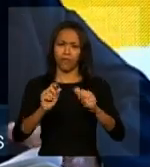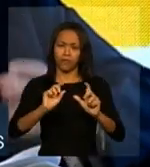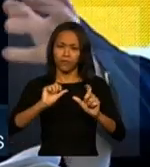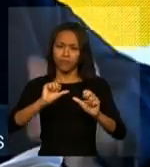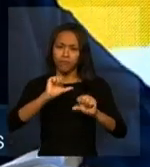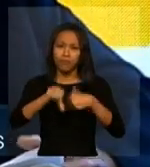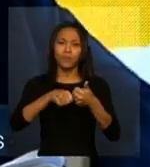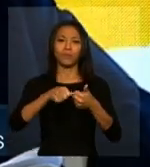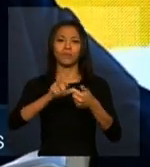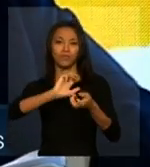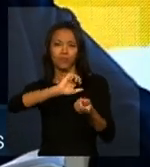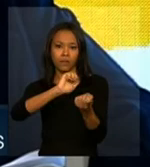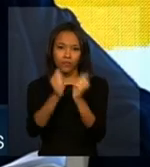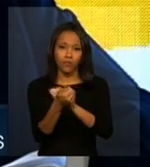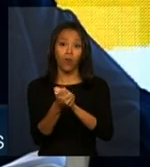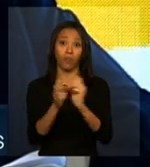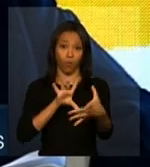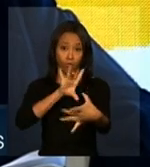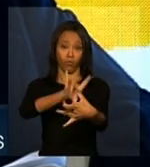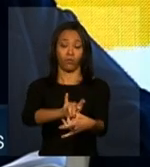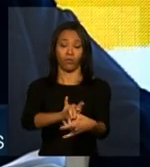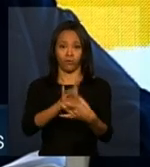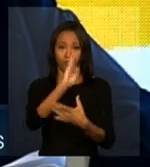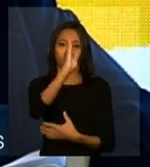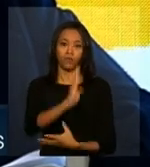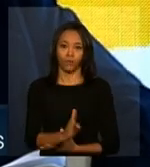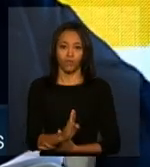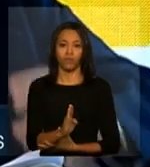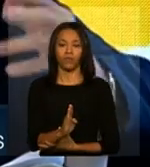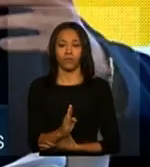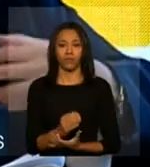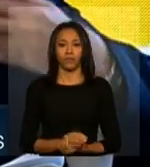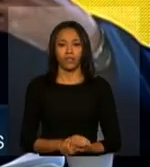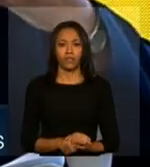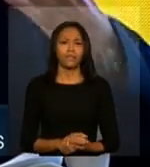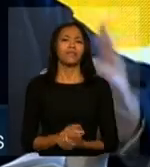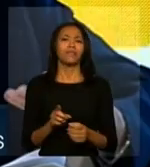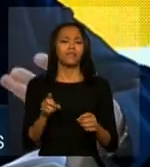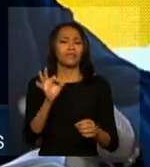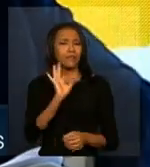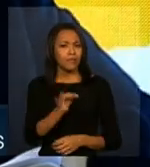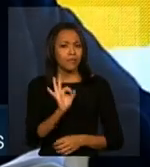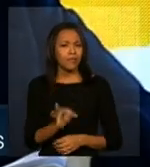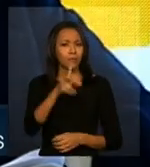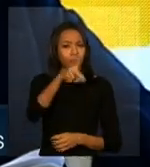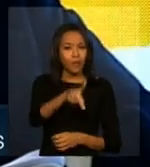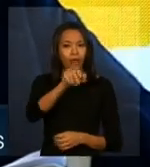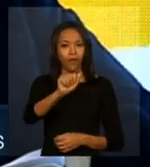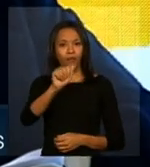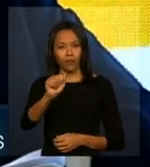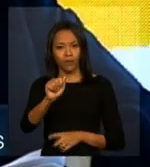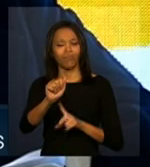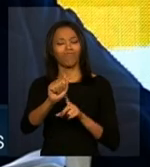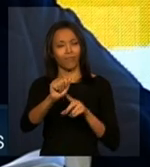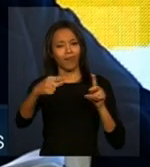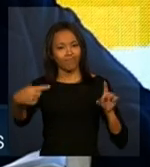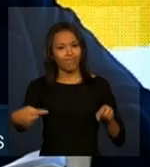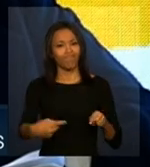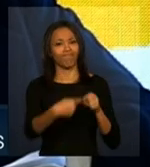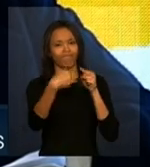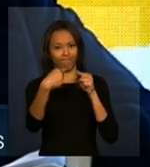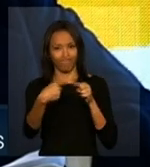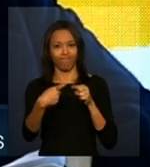adequem a esses novos tempos, não é? Certamente o PAA estará nesse contexto também,